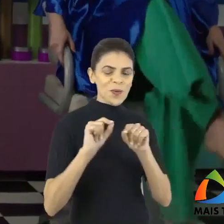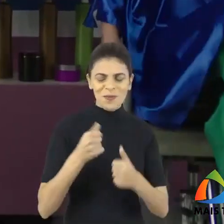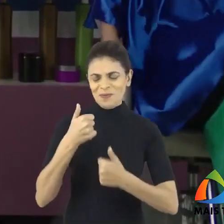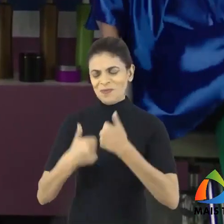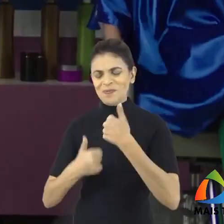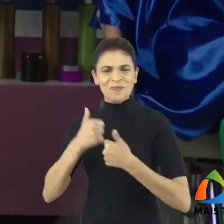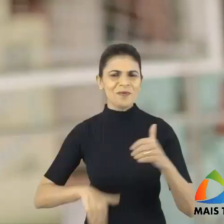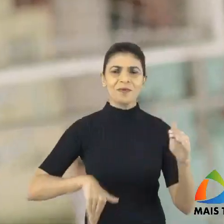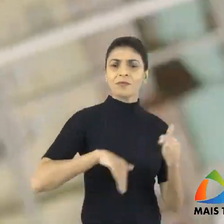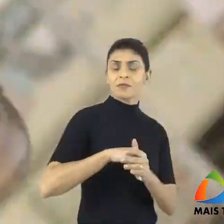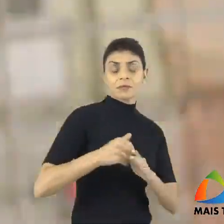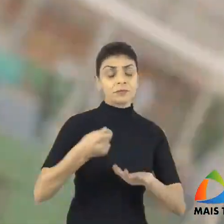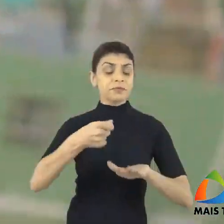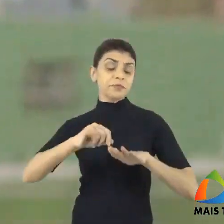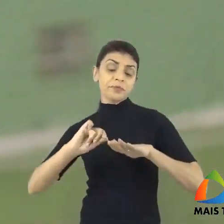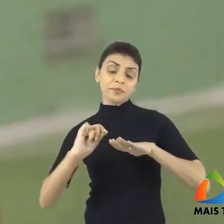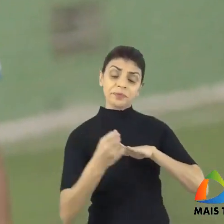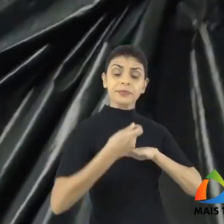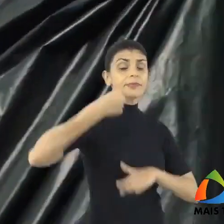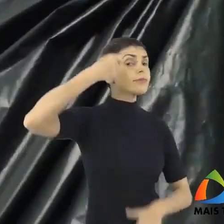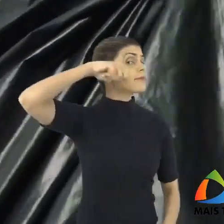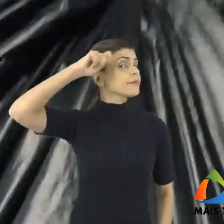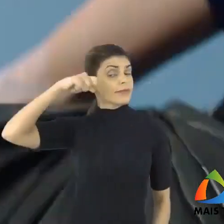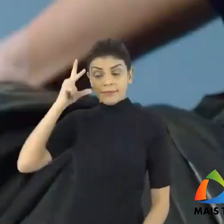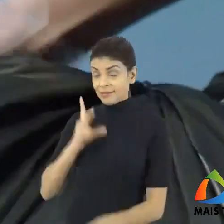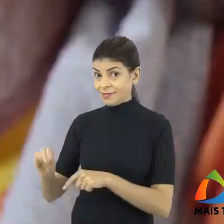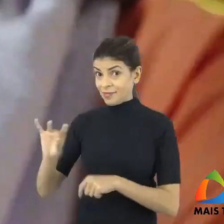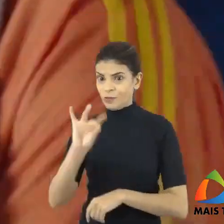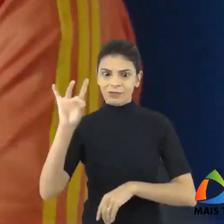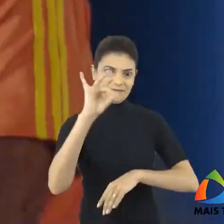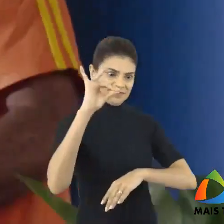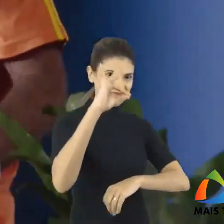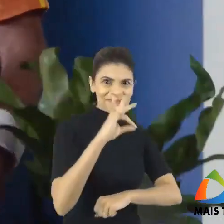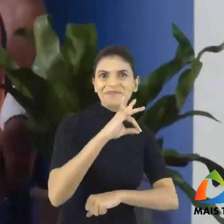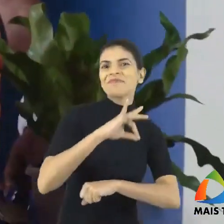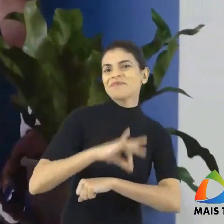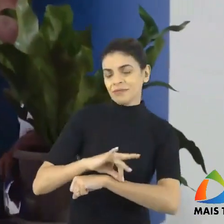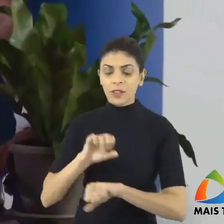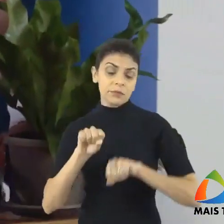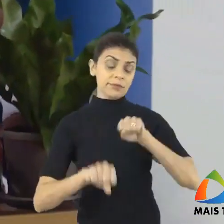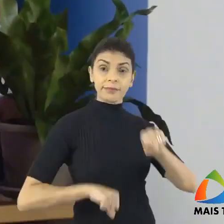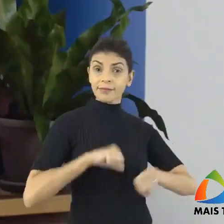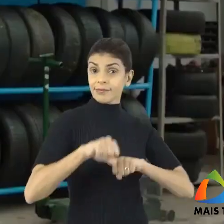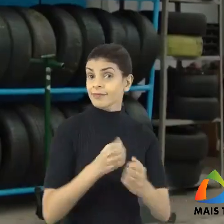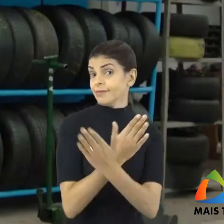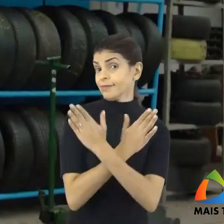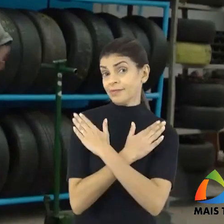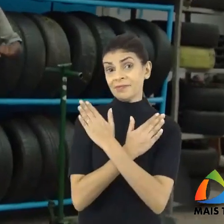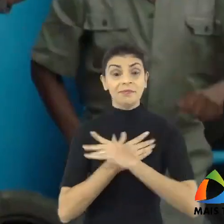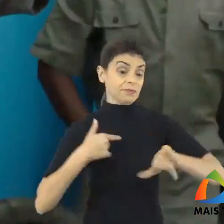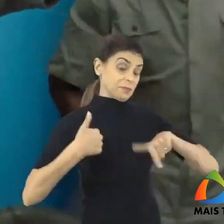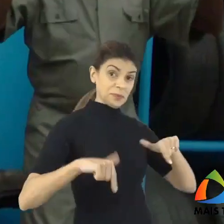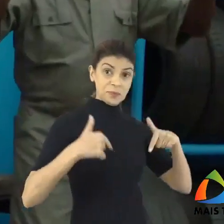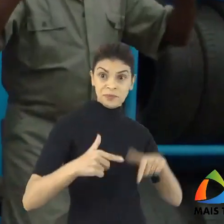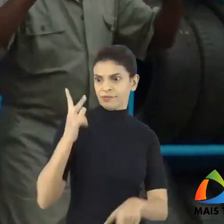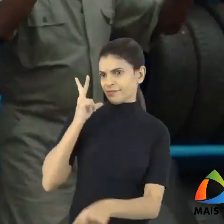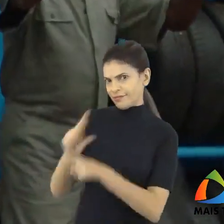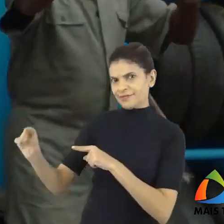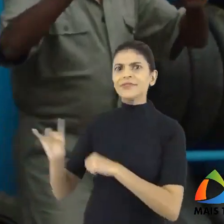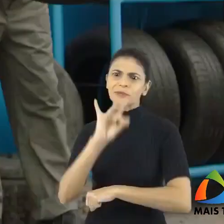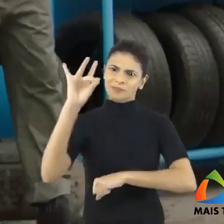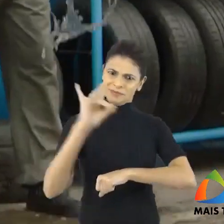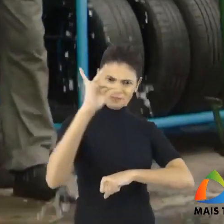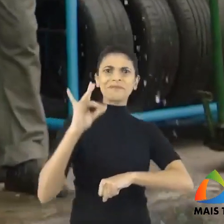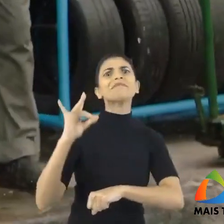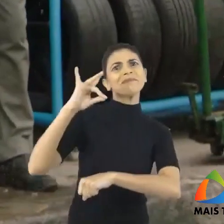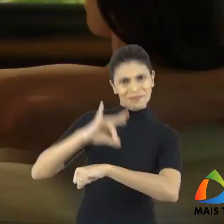de ficar bonito. Vai! Também é dia de combater o mosquito. Dia de pedalar, dia de fogo de serviço. Também é